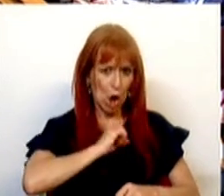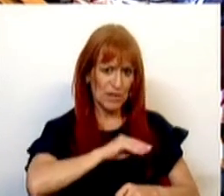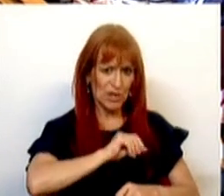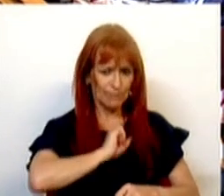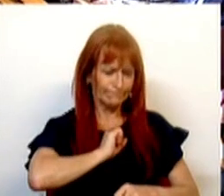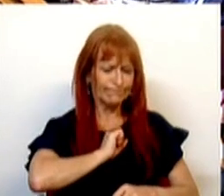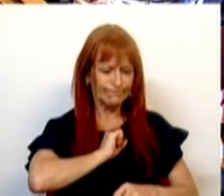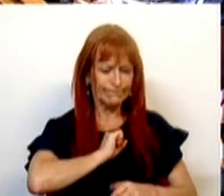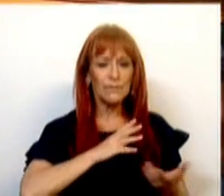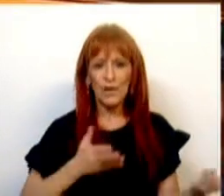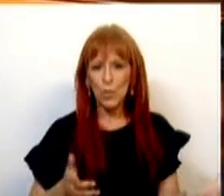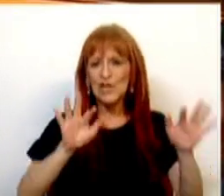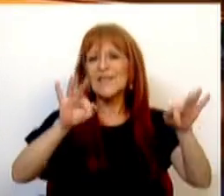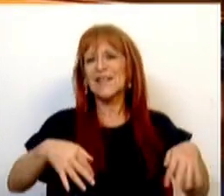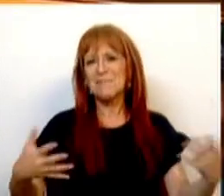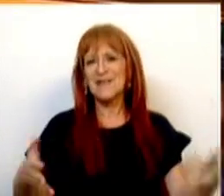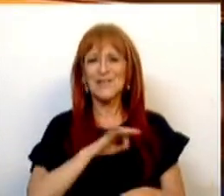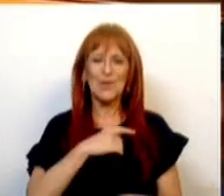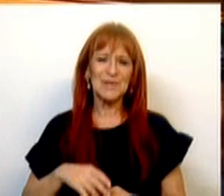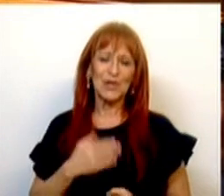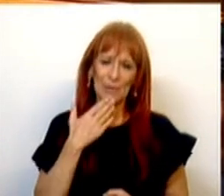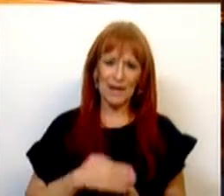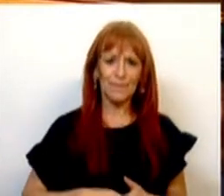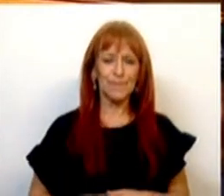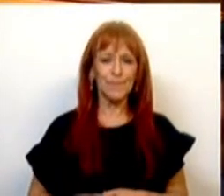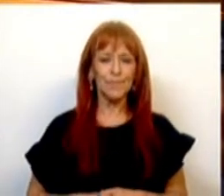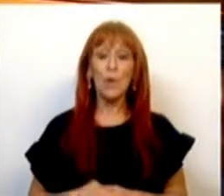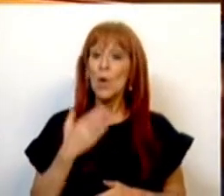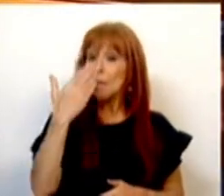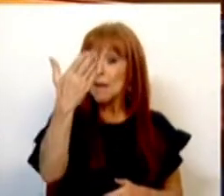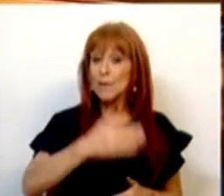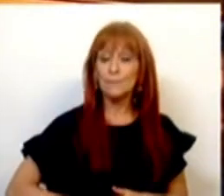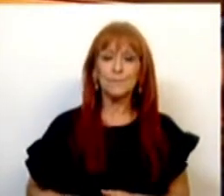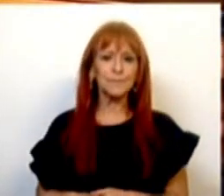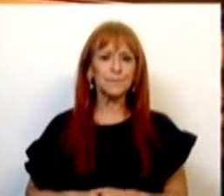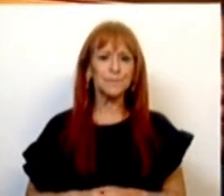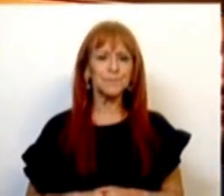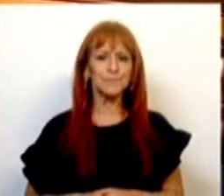região. E com isto termino, Sr. Presidente. Muito obrigado. Muito obrigado.